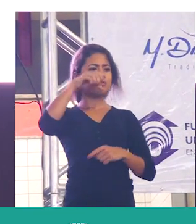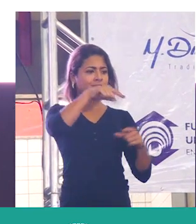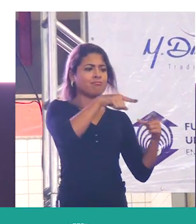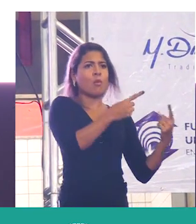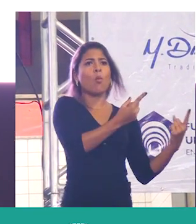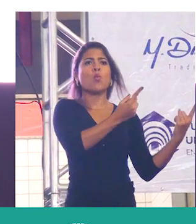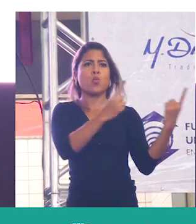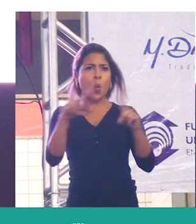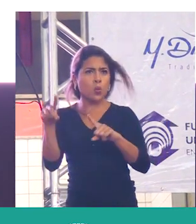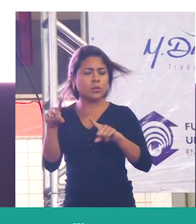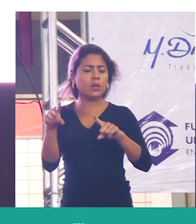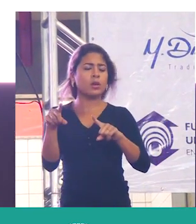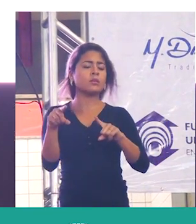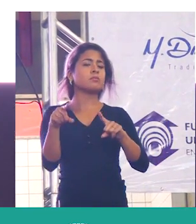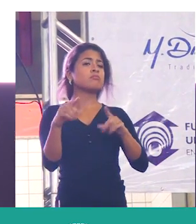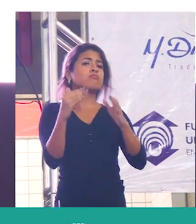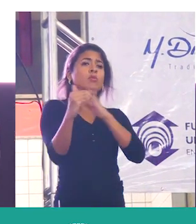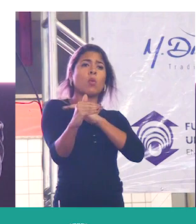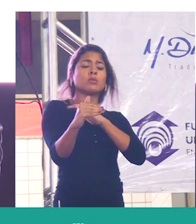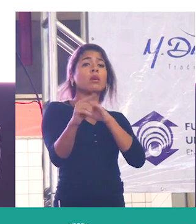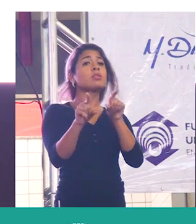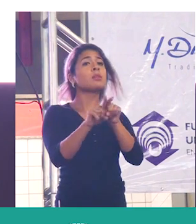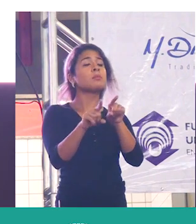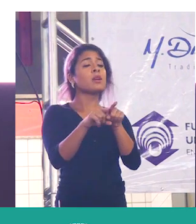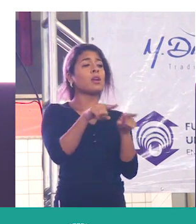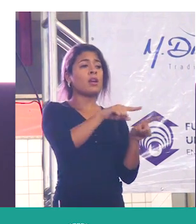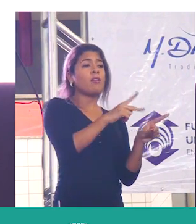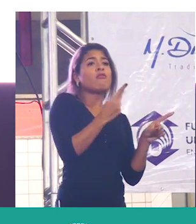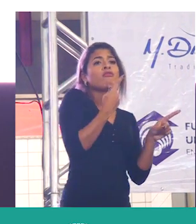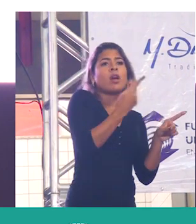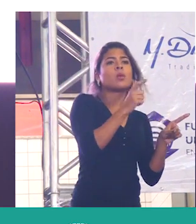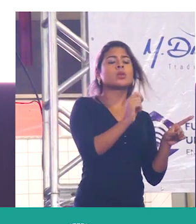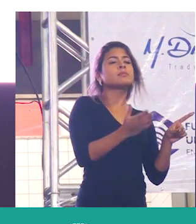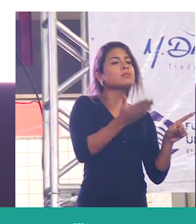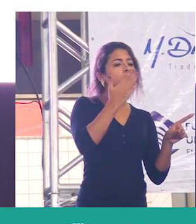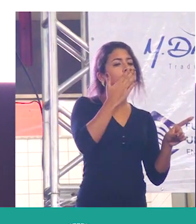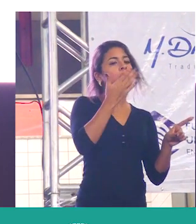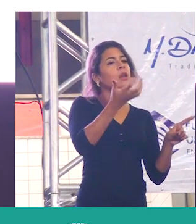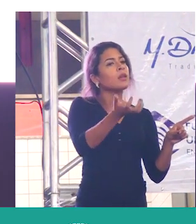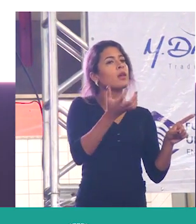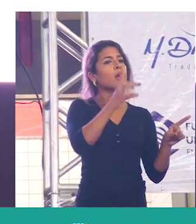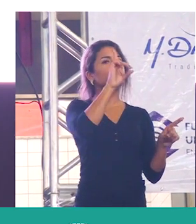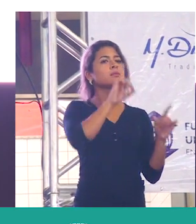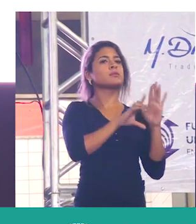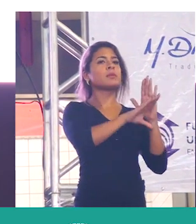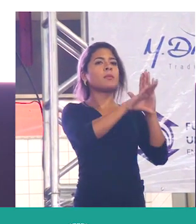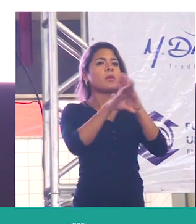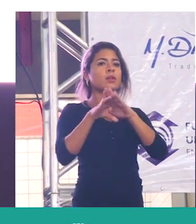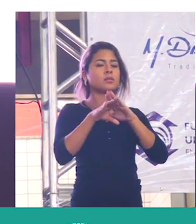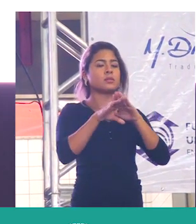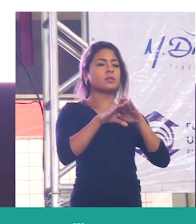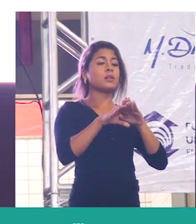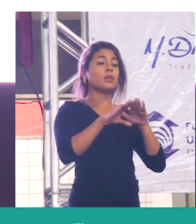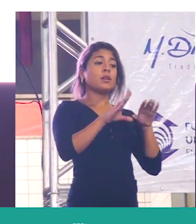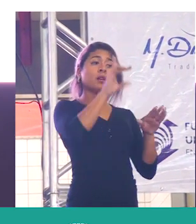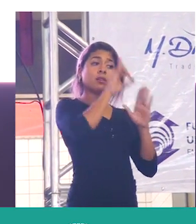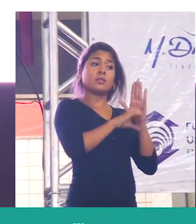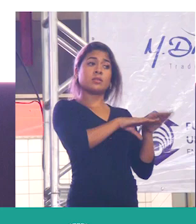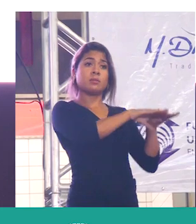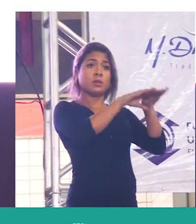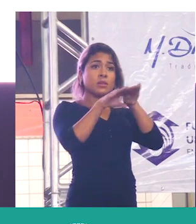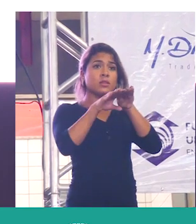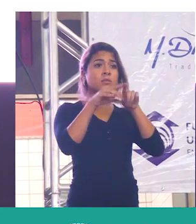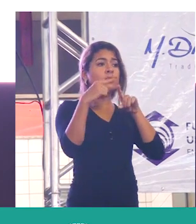diz defender a democracia. A UDN é um partido que nasce das fileiras